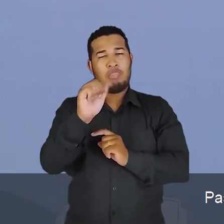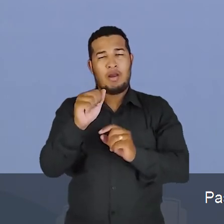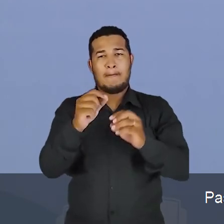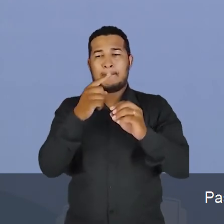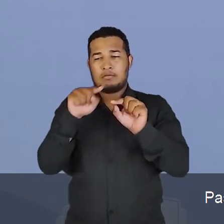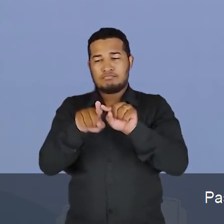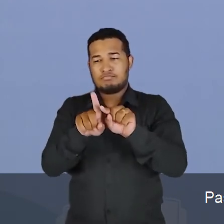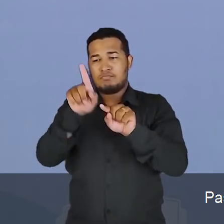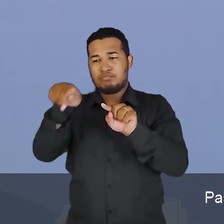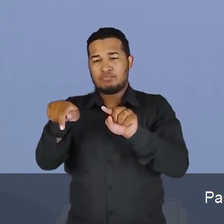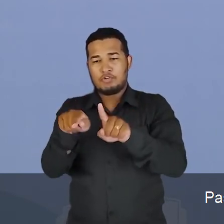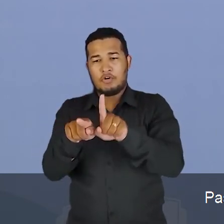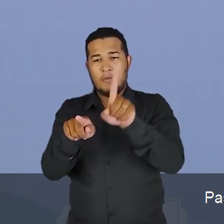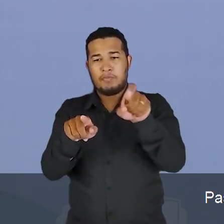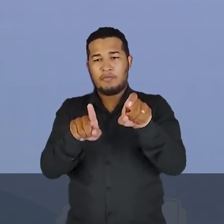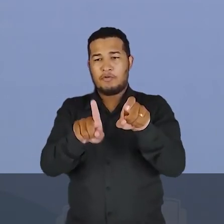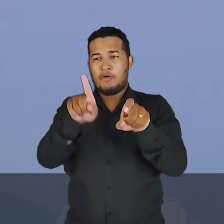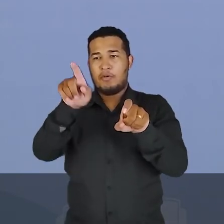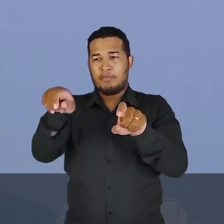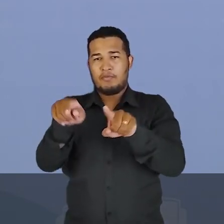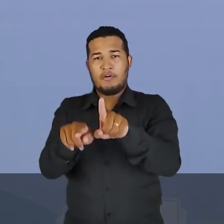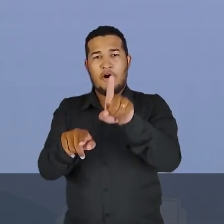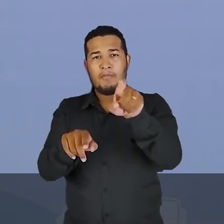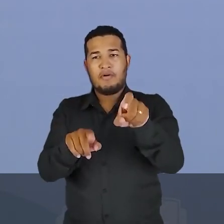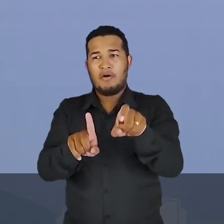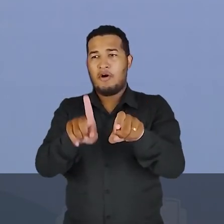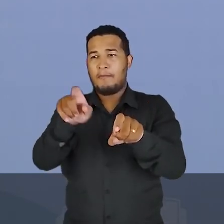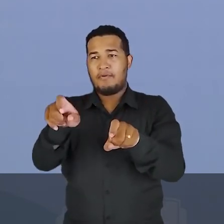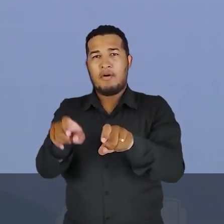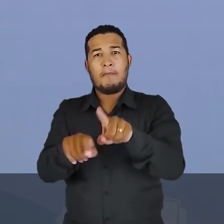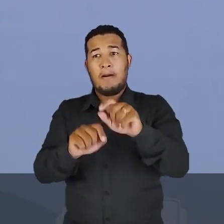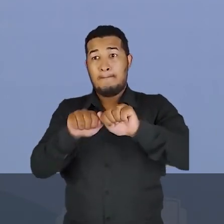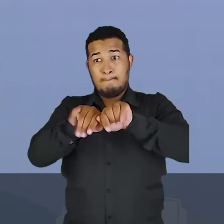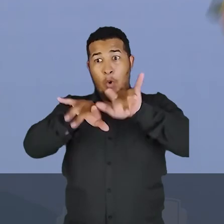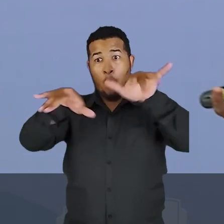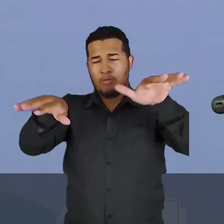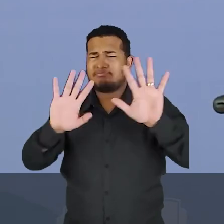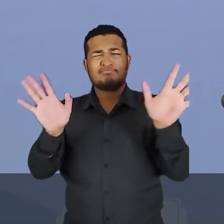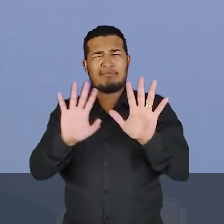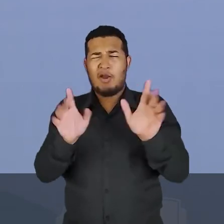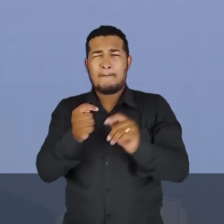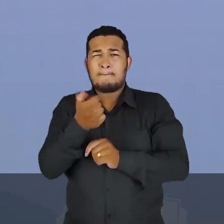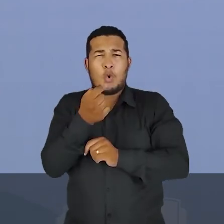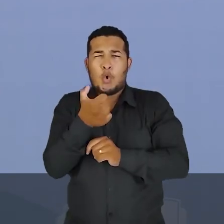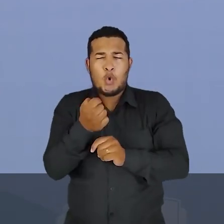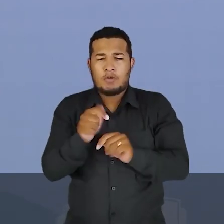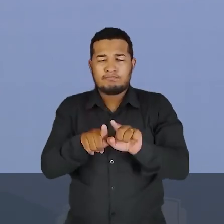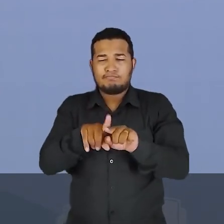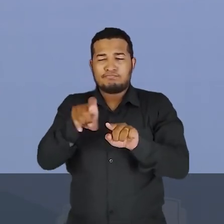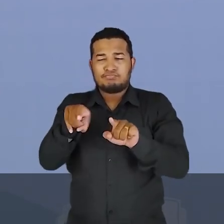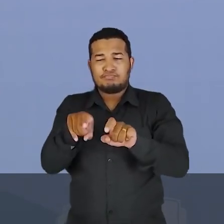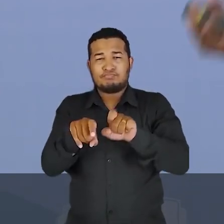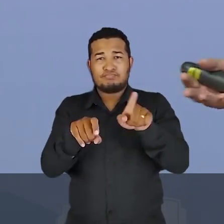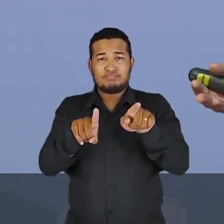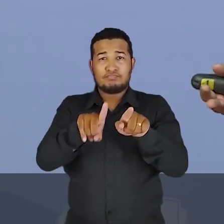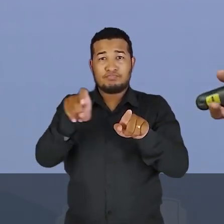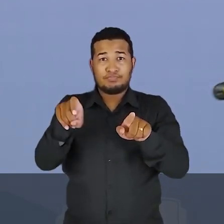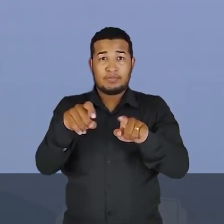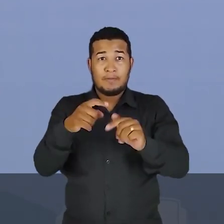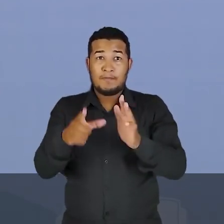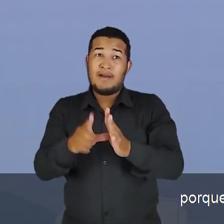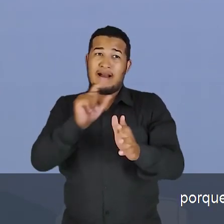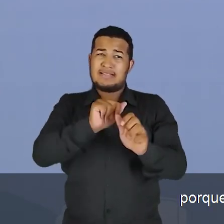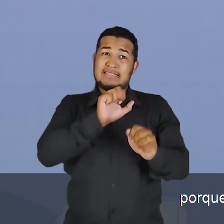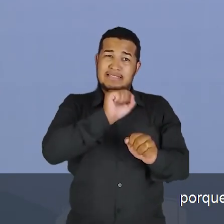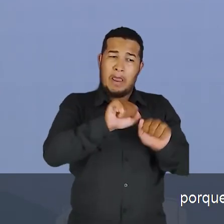planta, onde deve cair, né? Então, aquele outro processo de irrigação por aspersão, por exemplo, você tem um prejuízo financeiro muito grande,